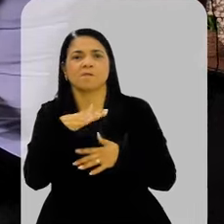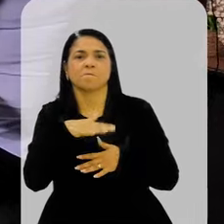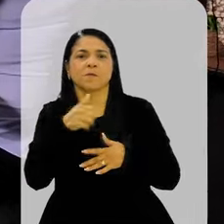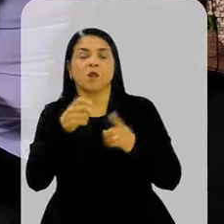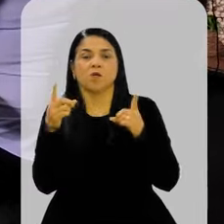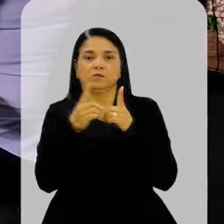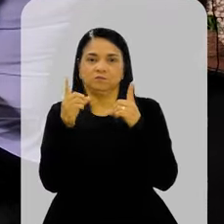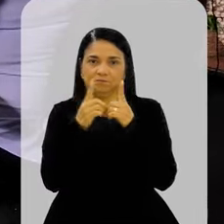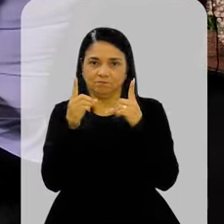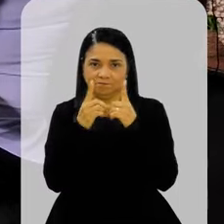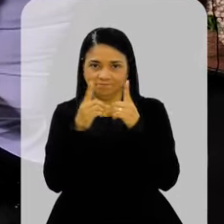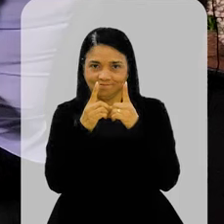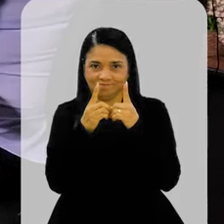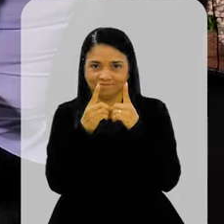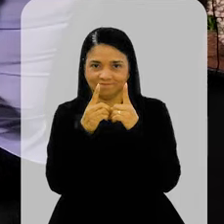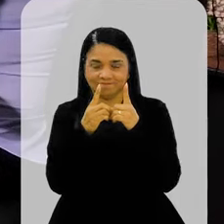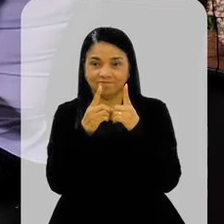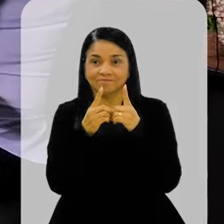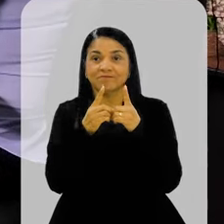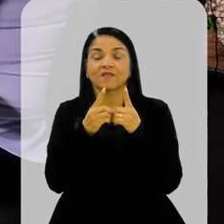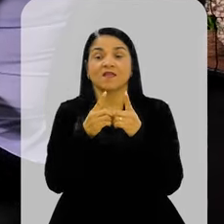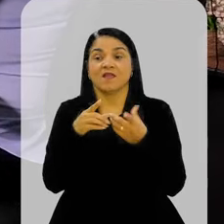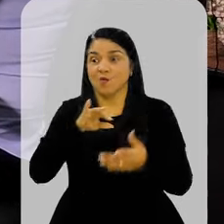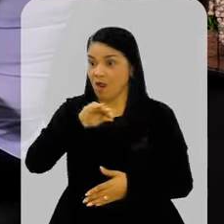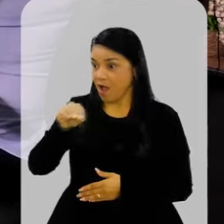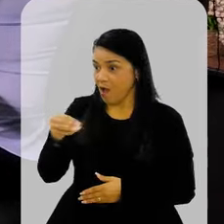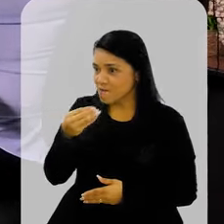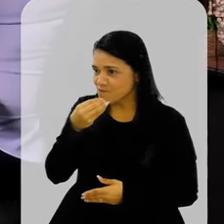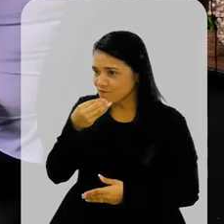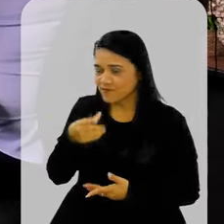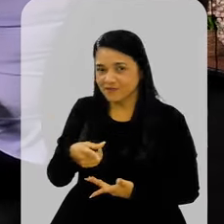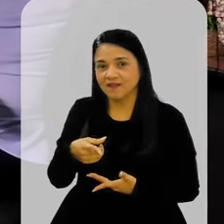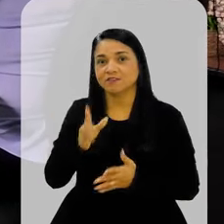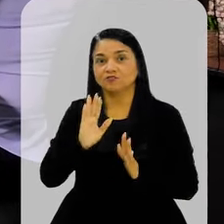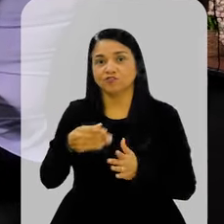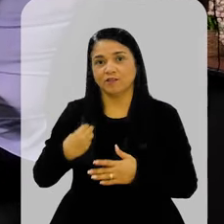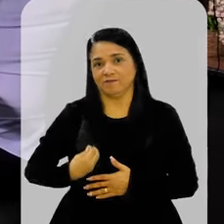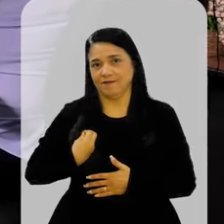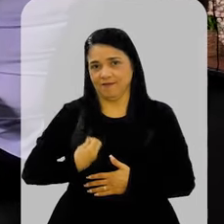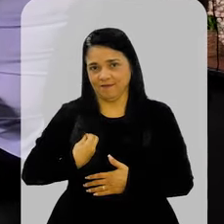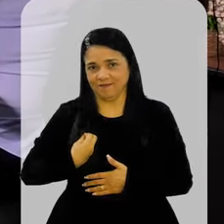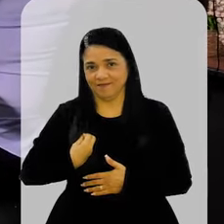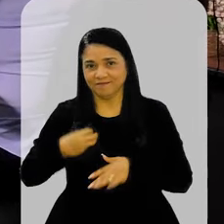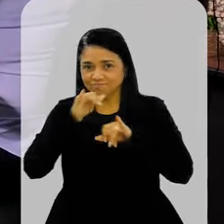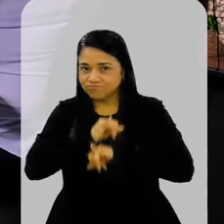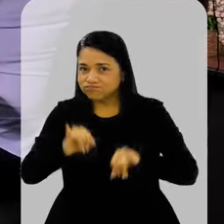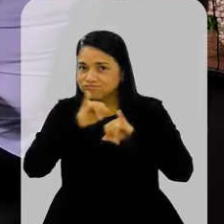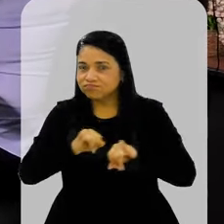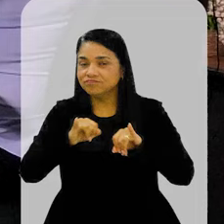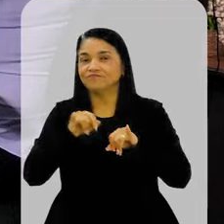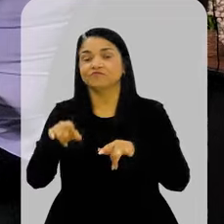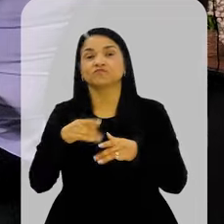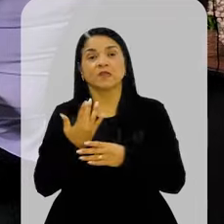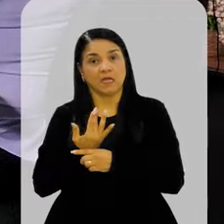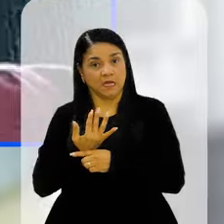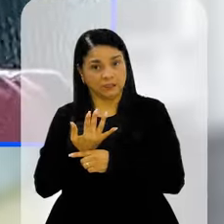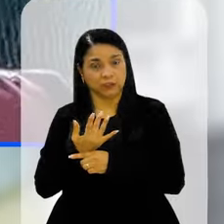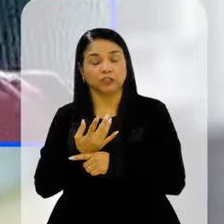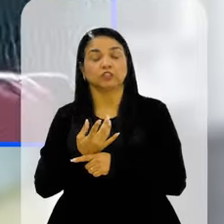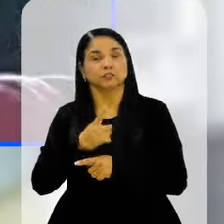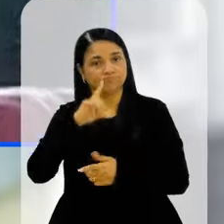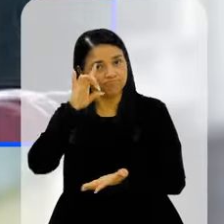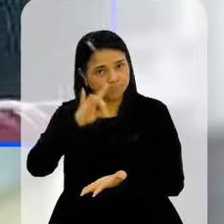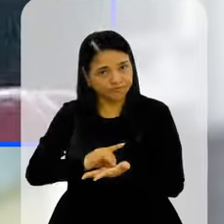preciso melhorar, né, para ter esse acolhimento, melhor atendimento? Eu quero aproveitar até para divulgar o que existe,